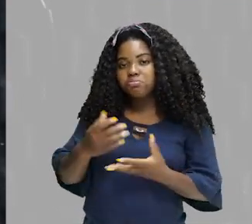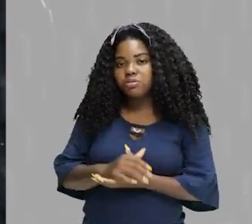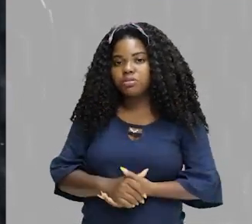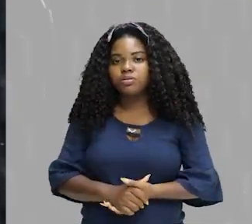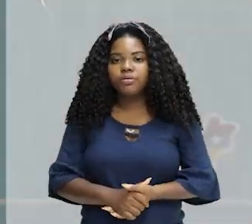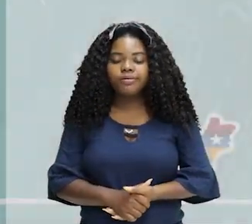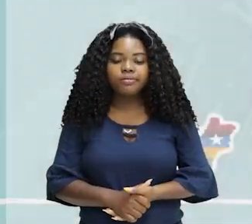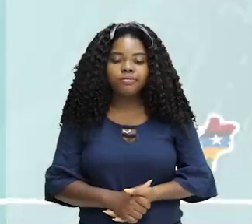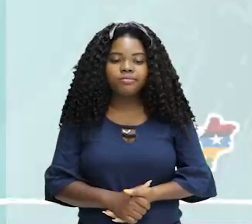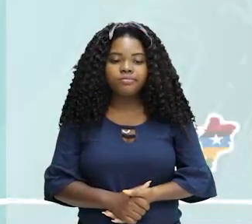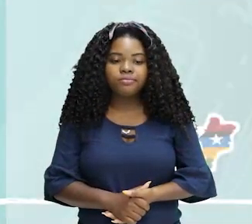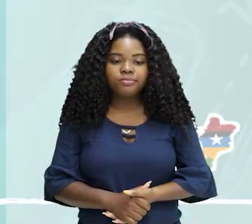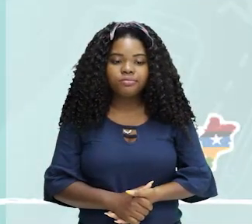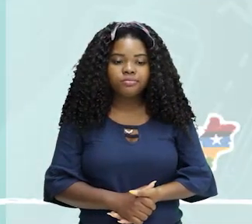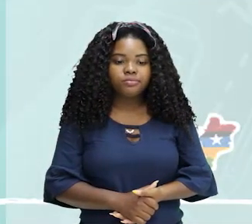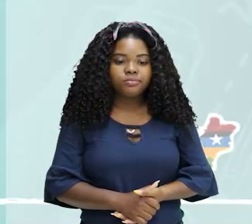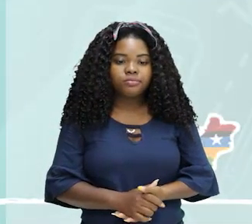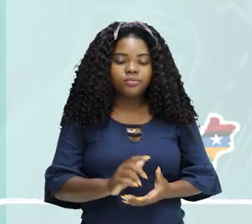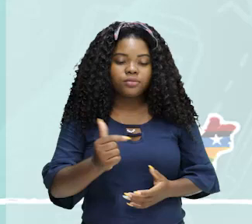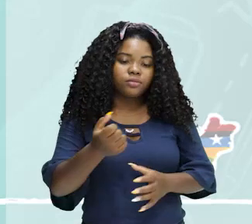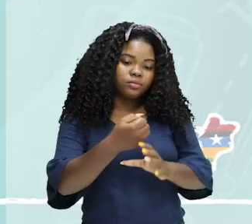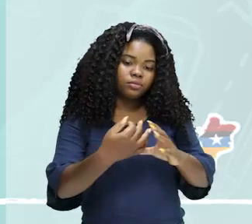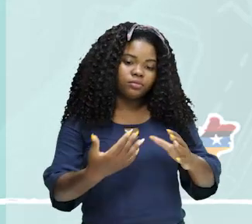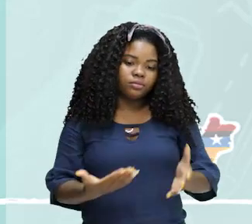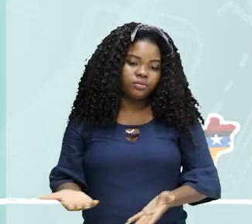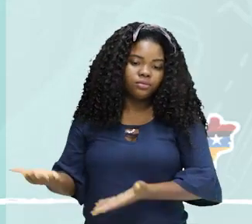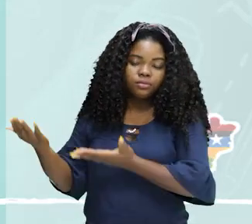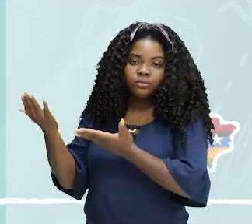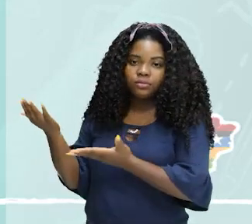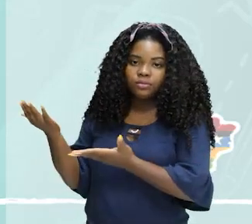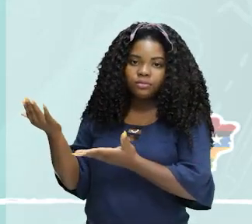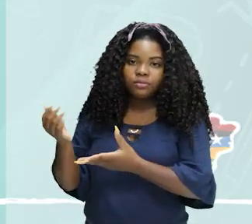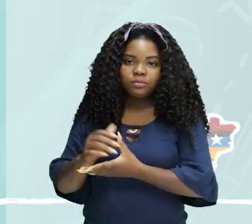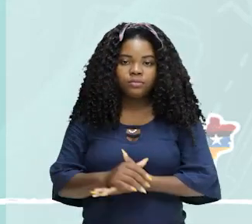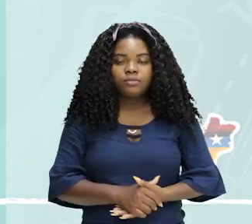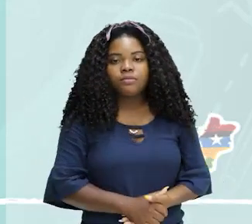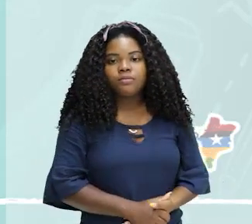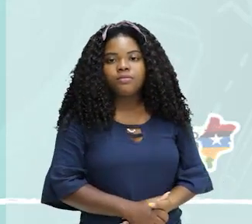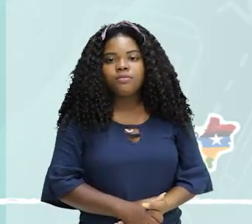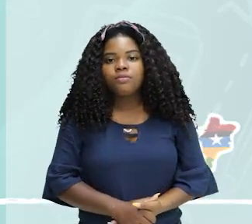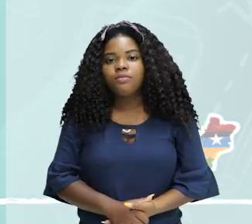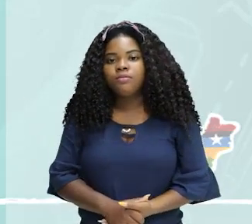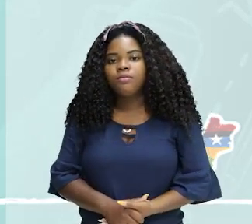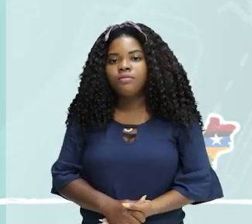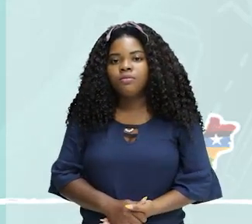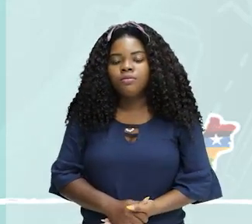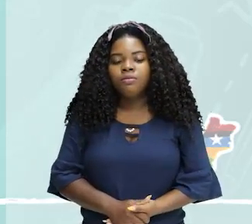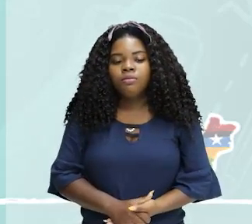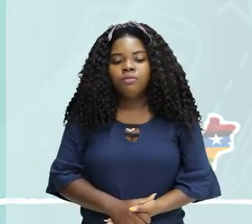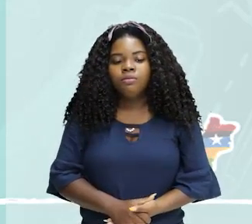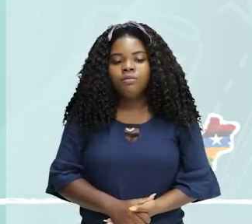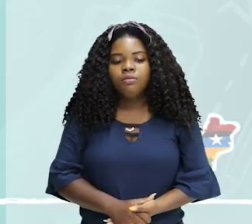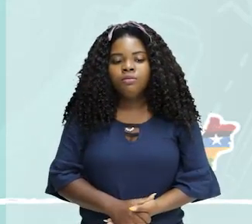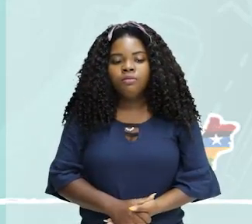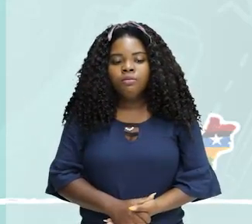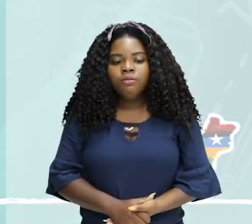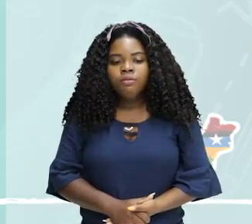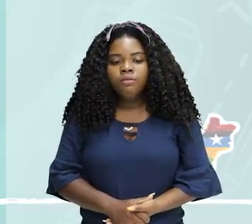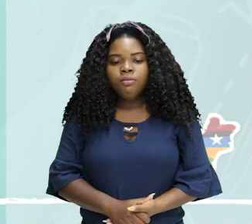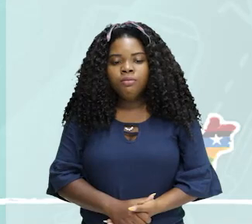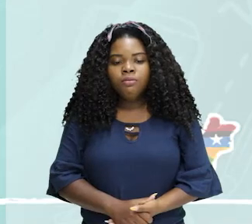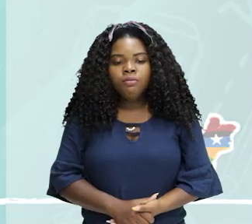Né? Então, outra característica com relação ao tipo de sistema